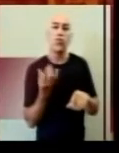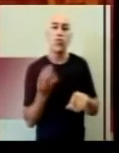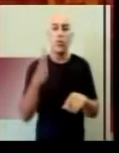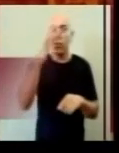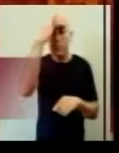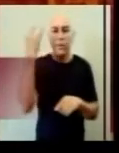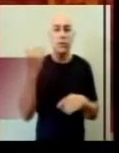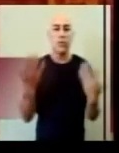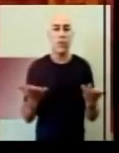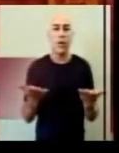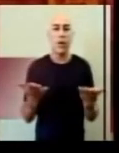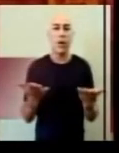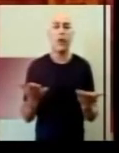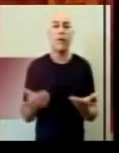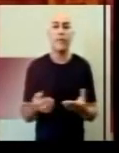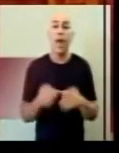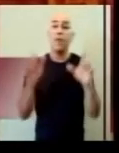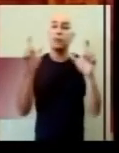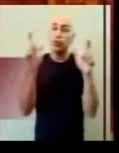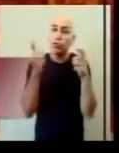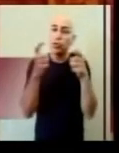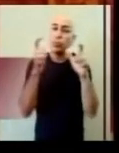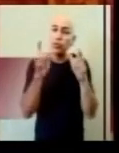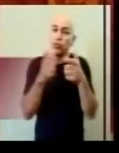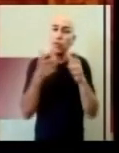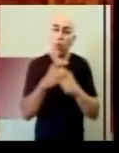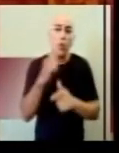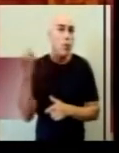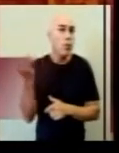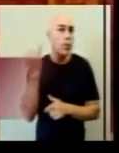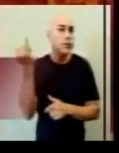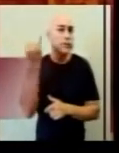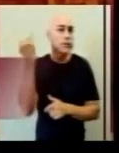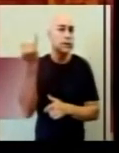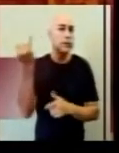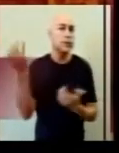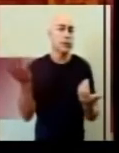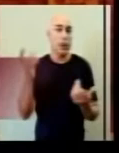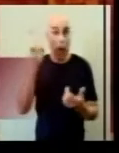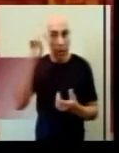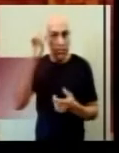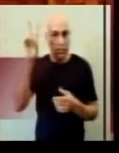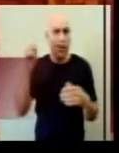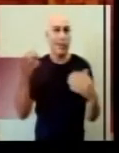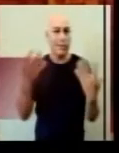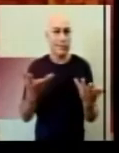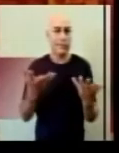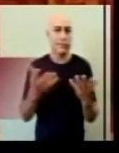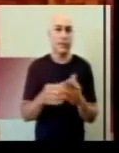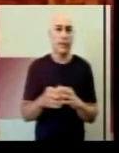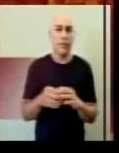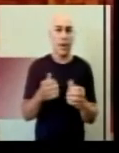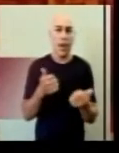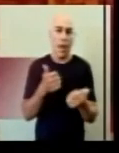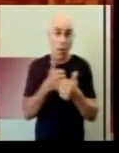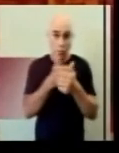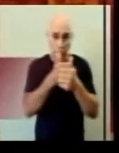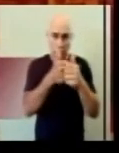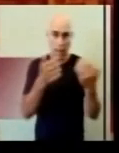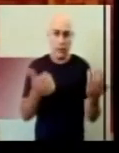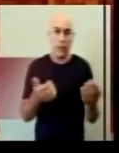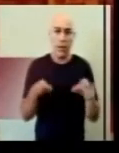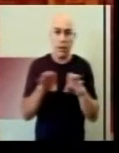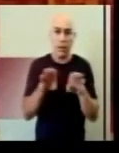isso houve sim uma queda importante. Essa foi acompanhada também para